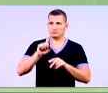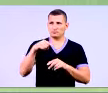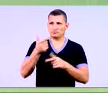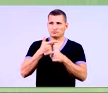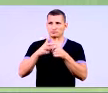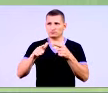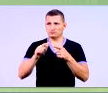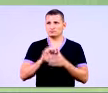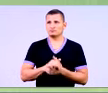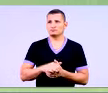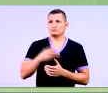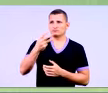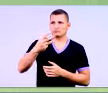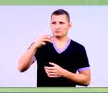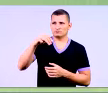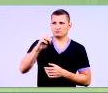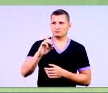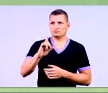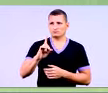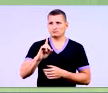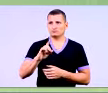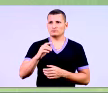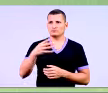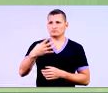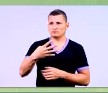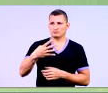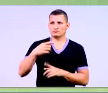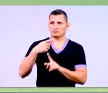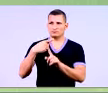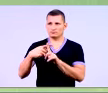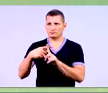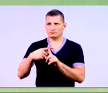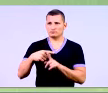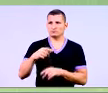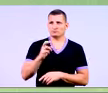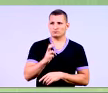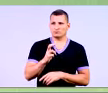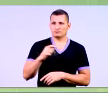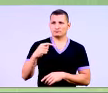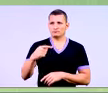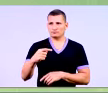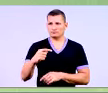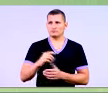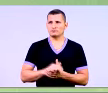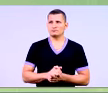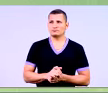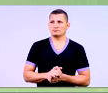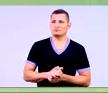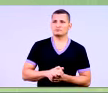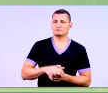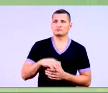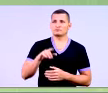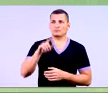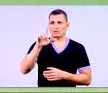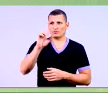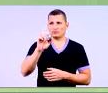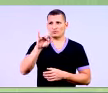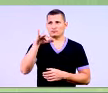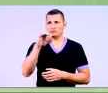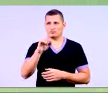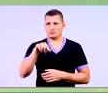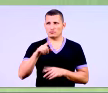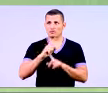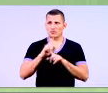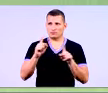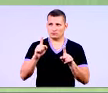quarto eu tenho a soma e depois a subtração no caso do operador longe com a prioridade é não e ii